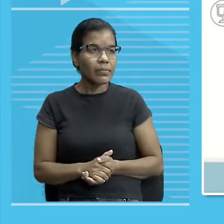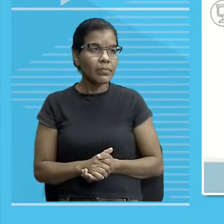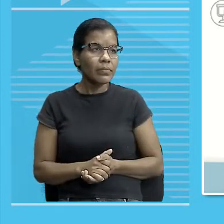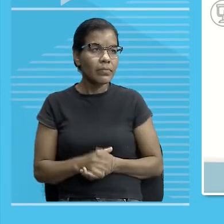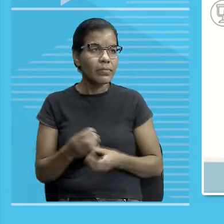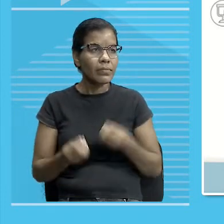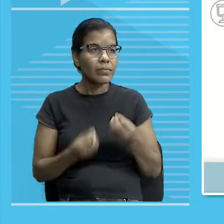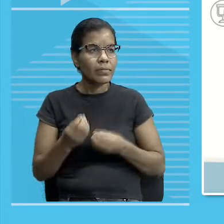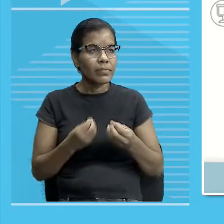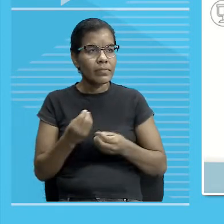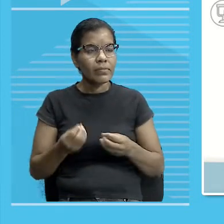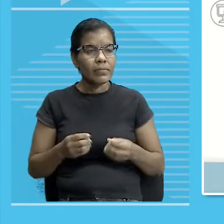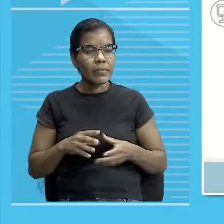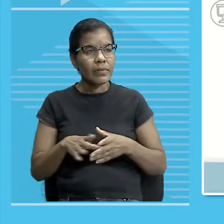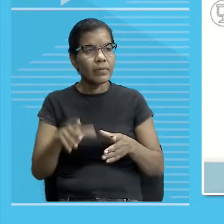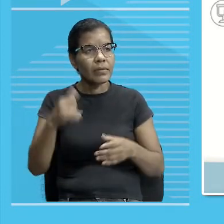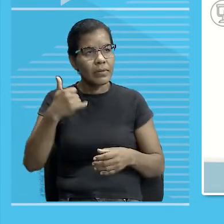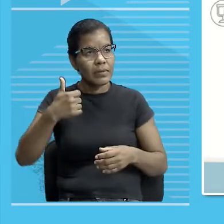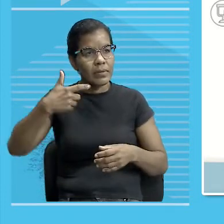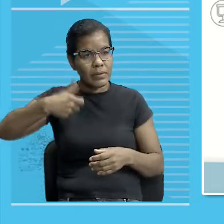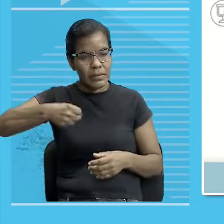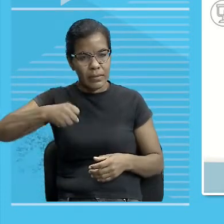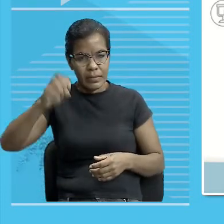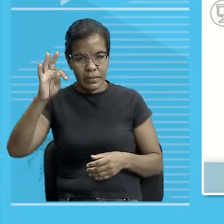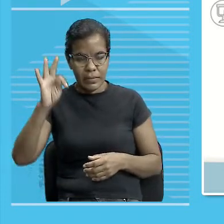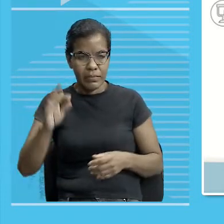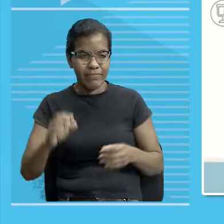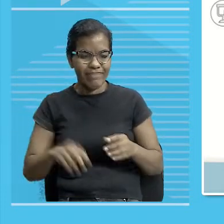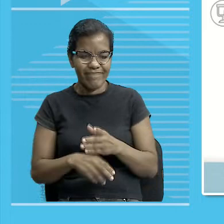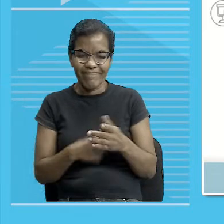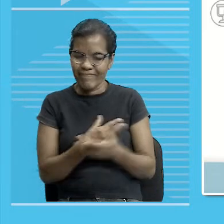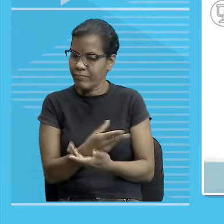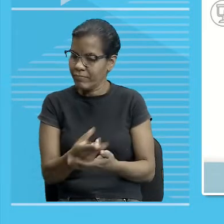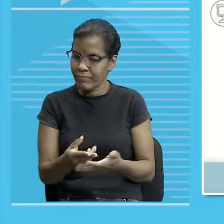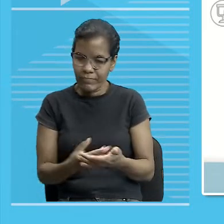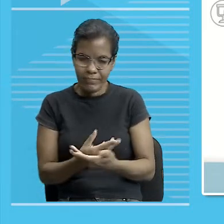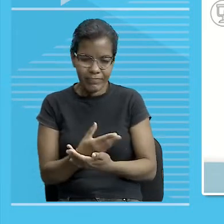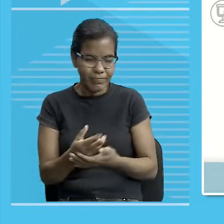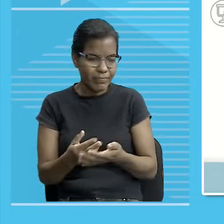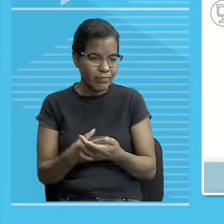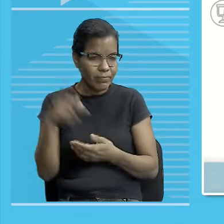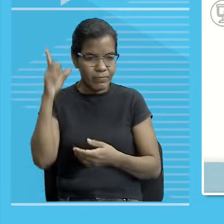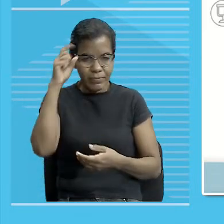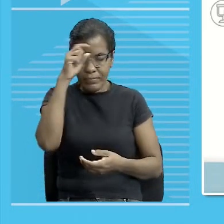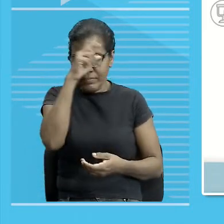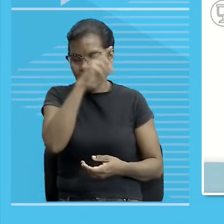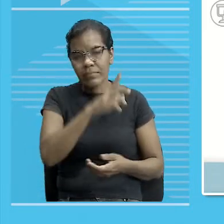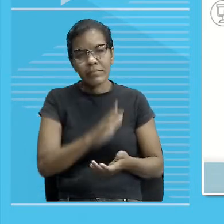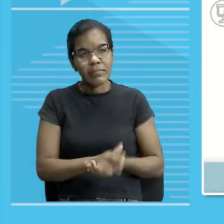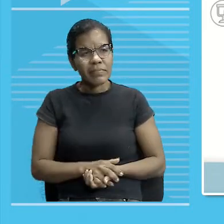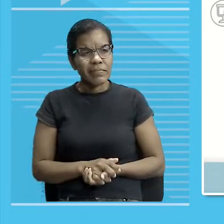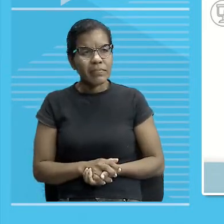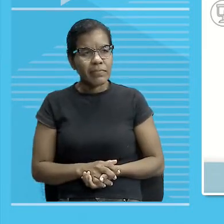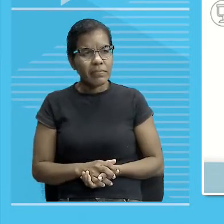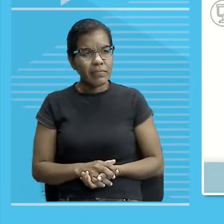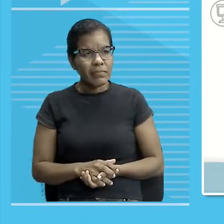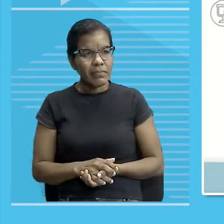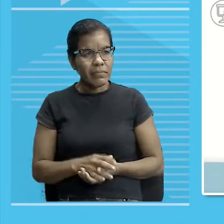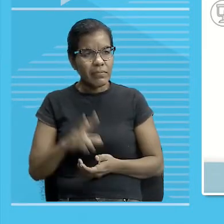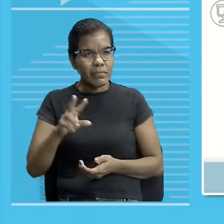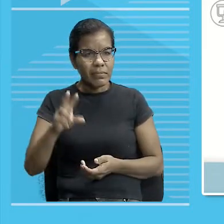Como se manifestam as ISTs, gente? Das formas mais complicadas possíveis. Através de